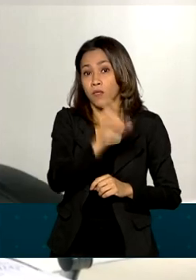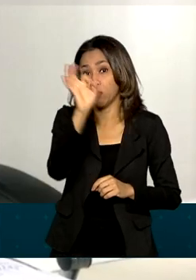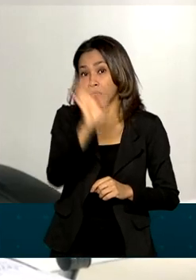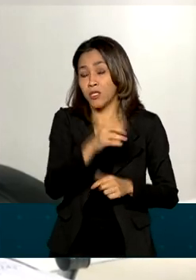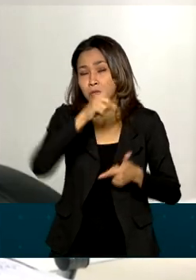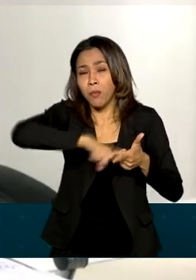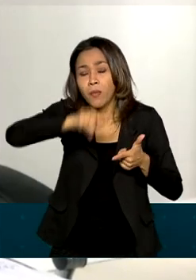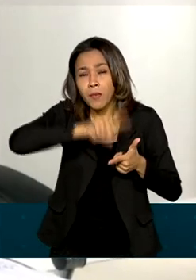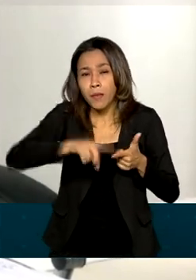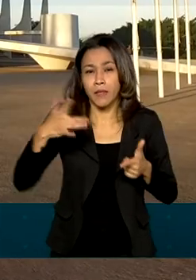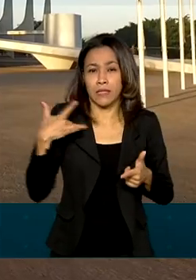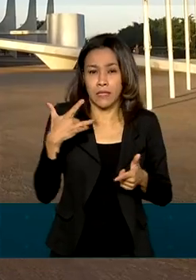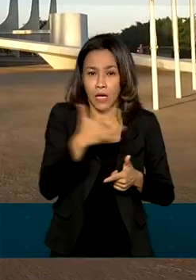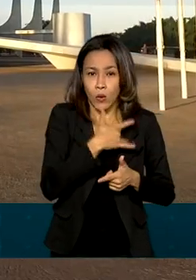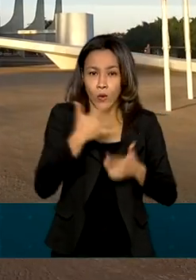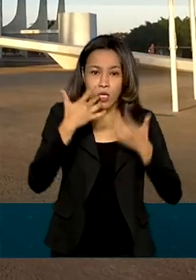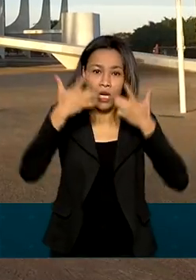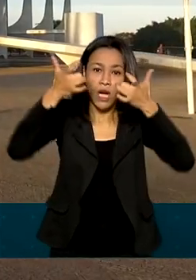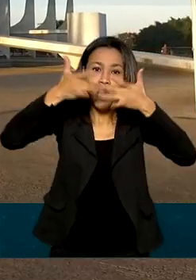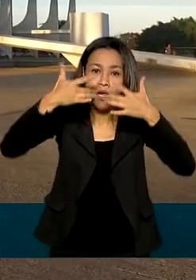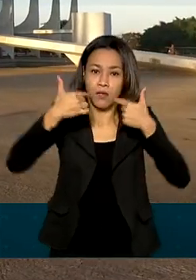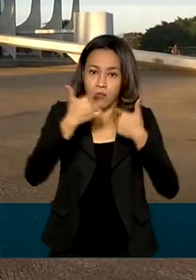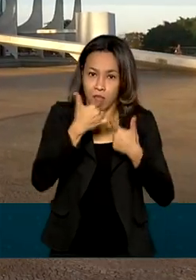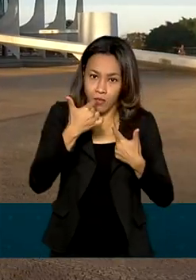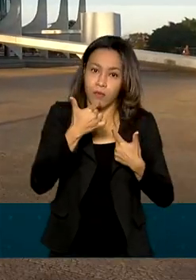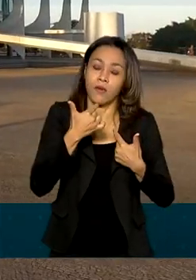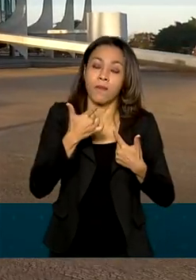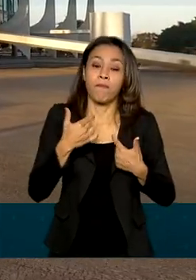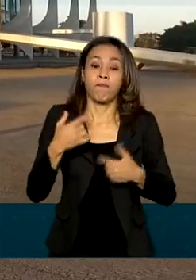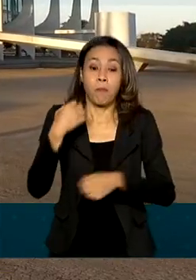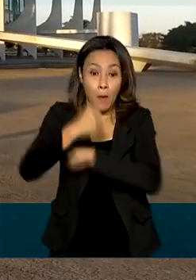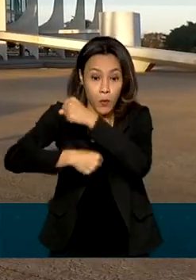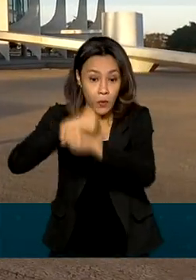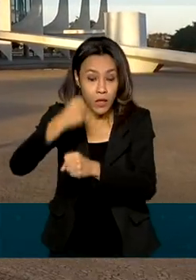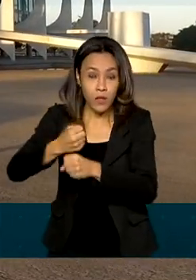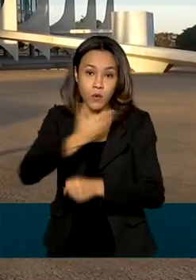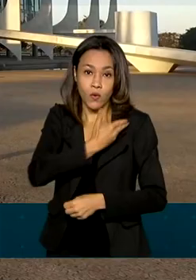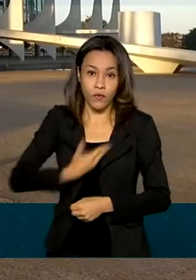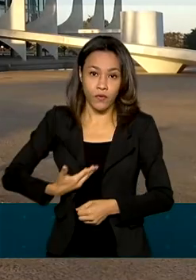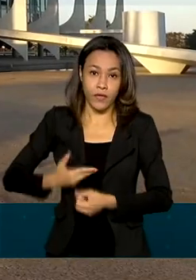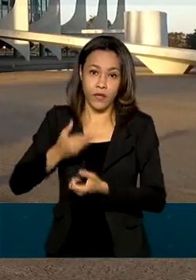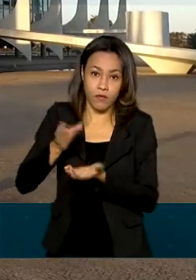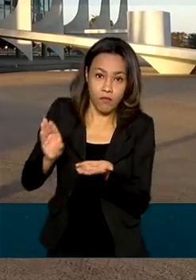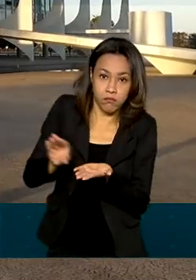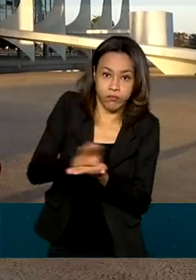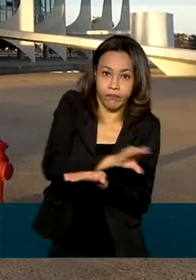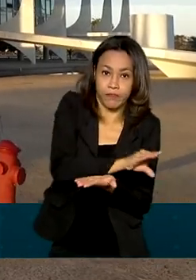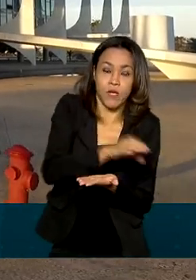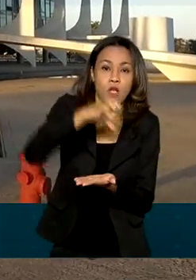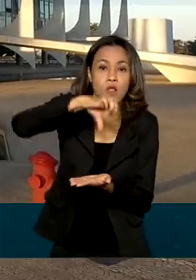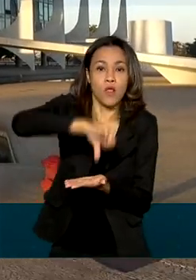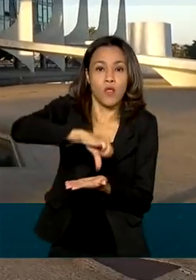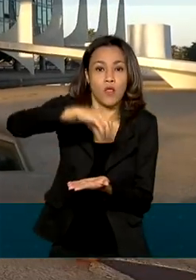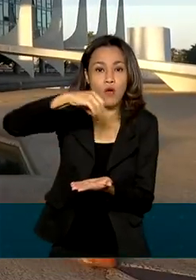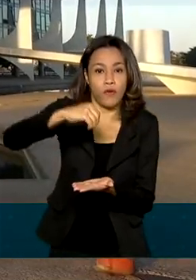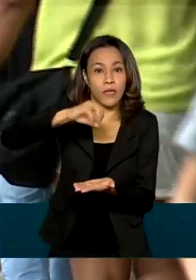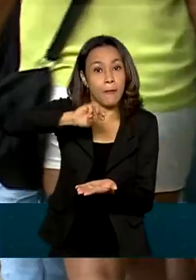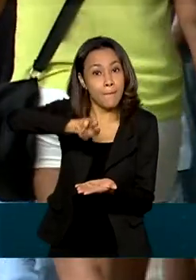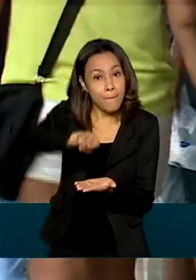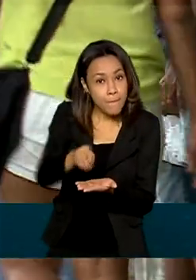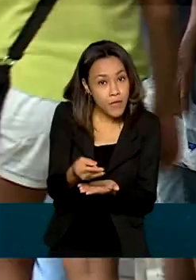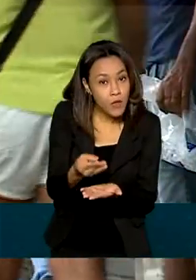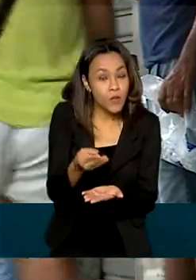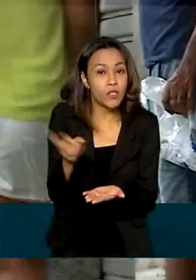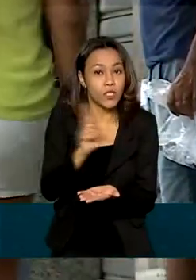de saúde bucal das pessoas. Por ano, o governo federal investe 90 milhões de reais em serviços dentários.